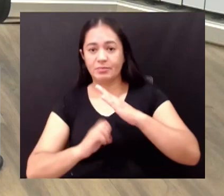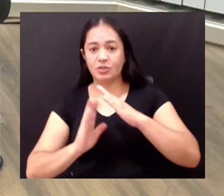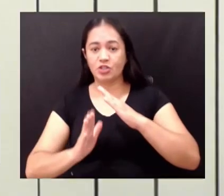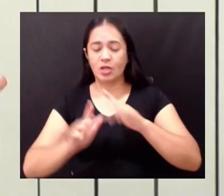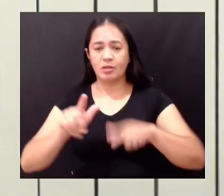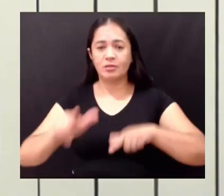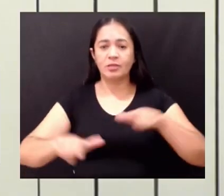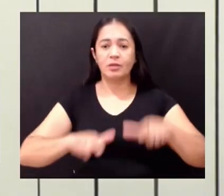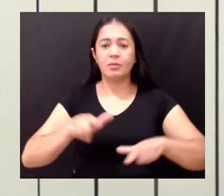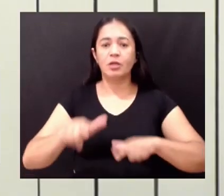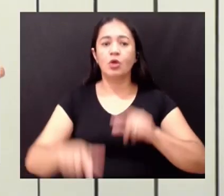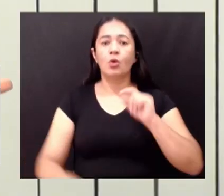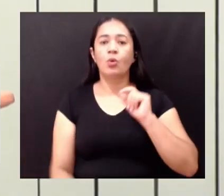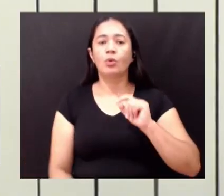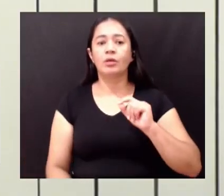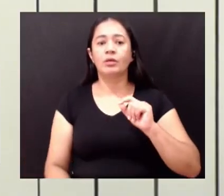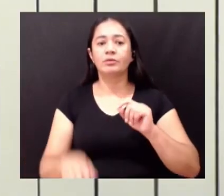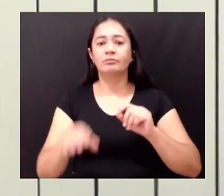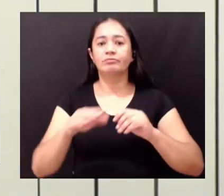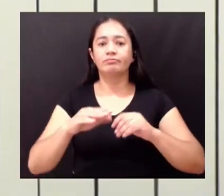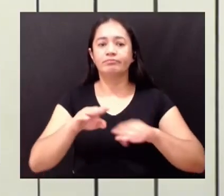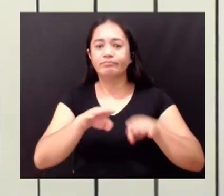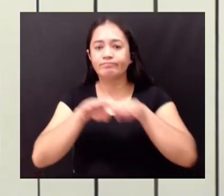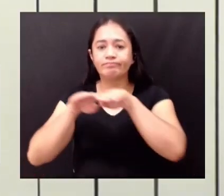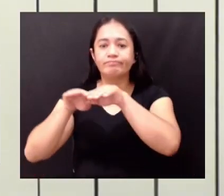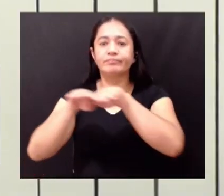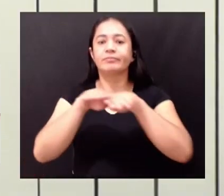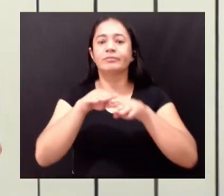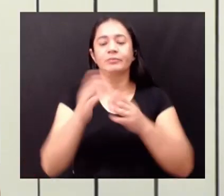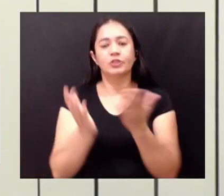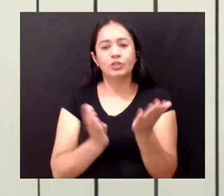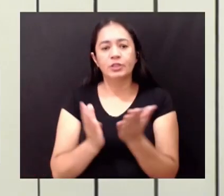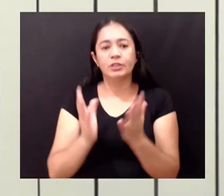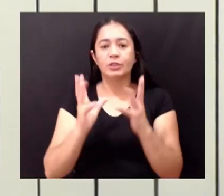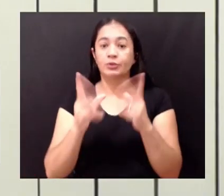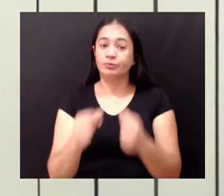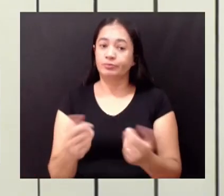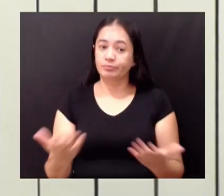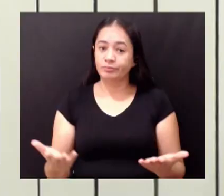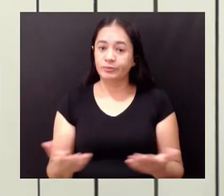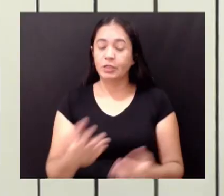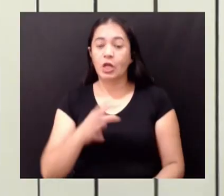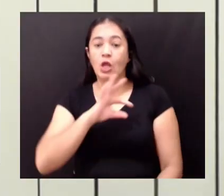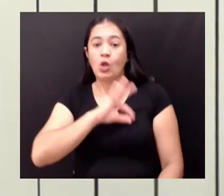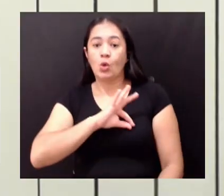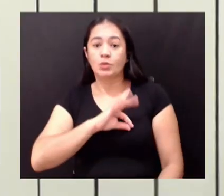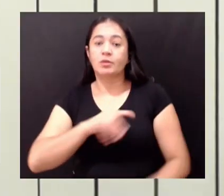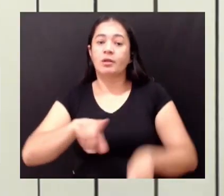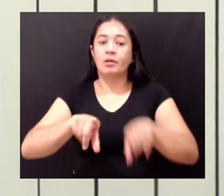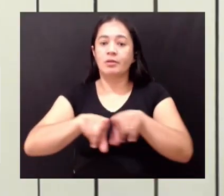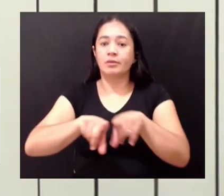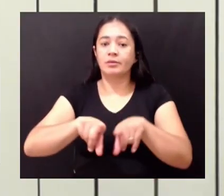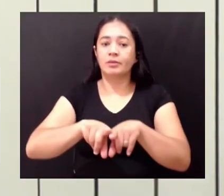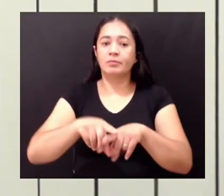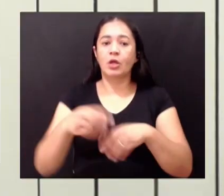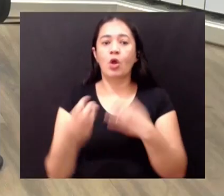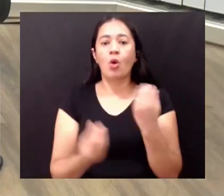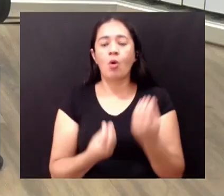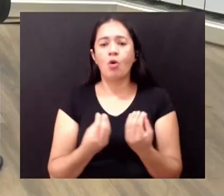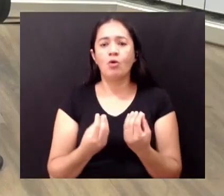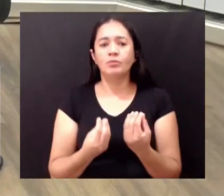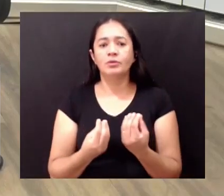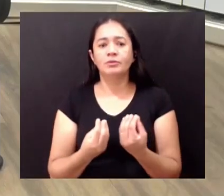de igualar, né, de tratar todos iguais, né, questão salarial também. Então, como é que vai ficar, né? Isso também precisa ser muito